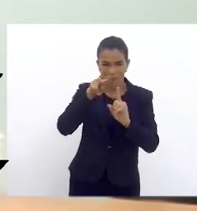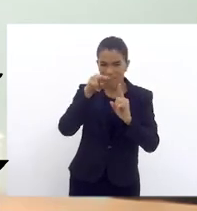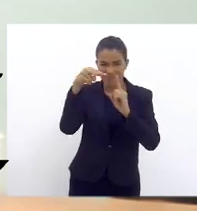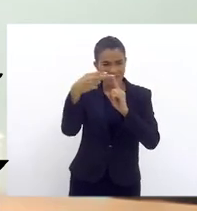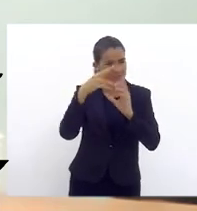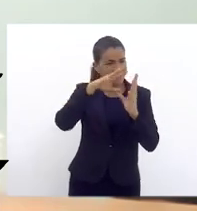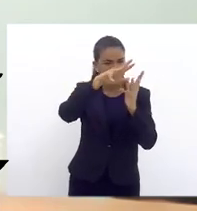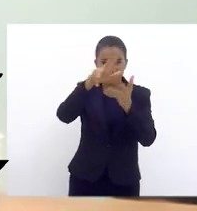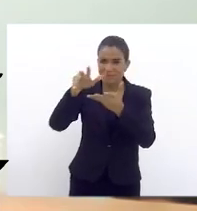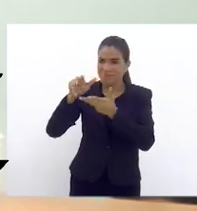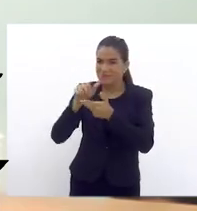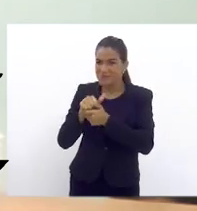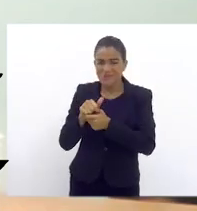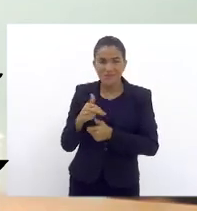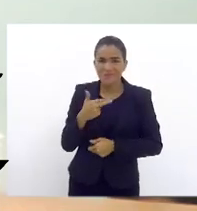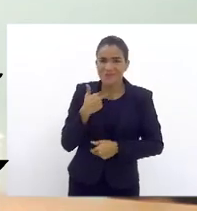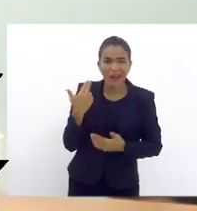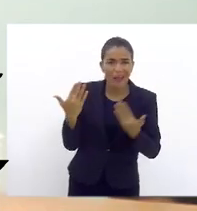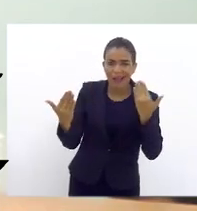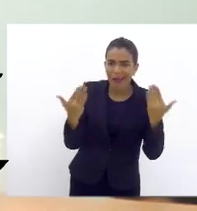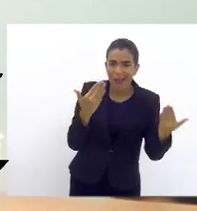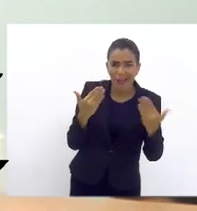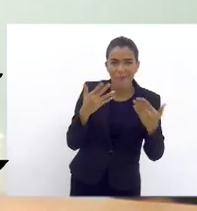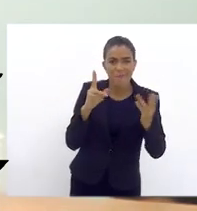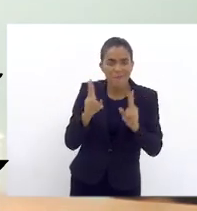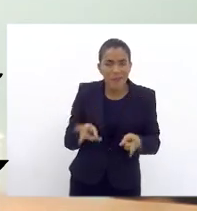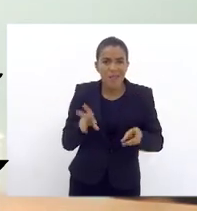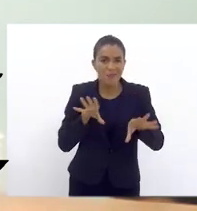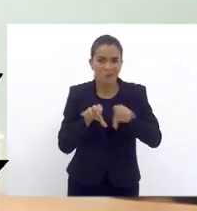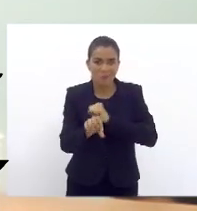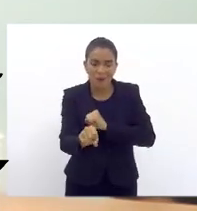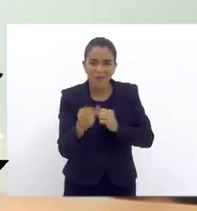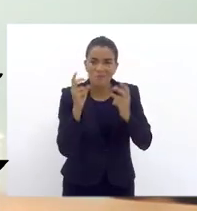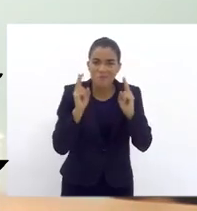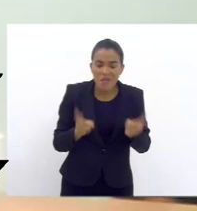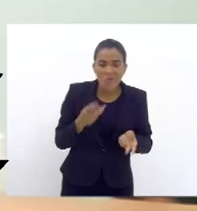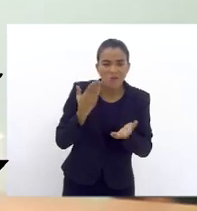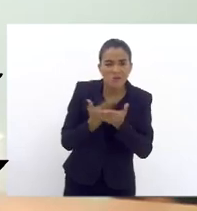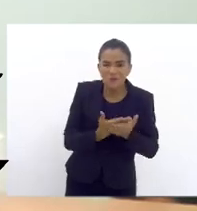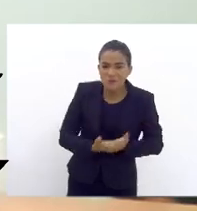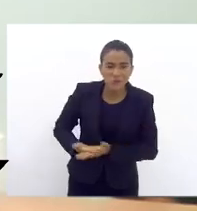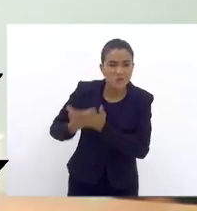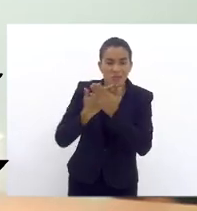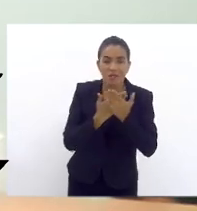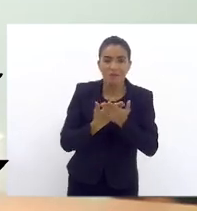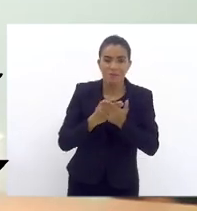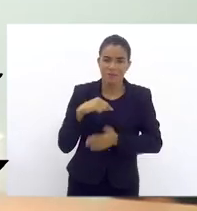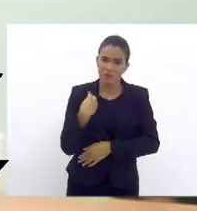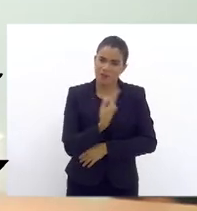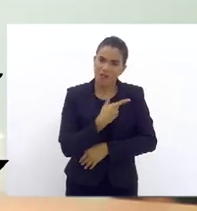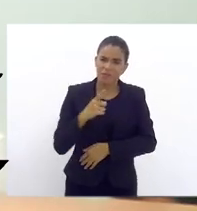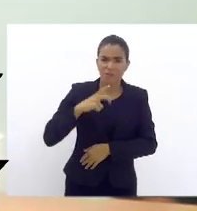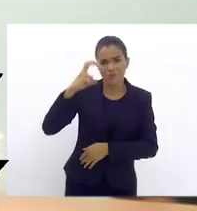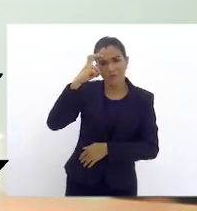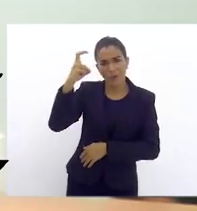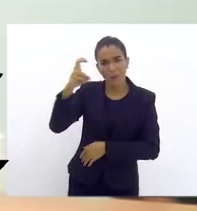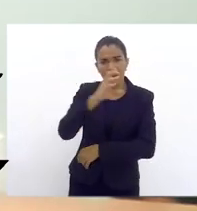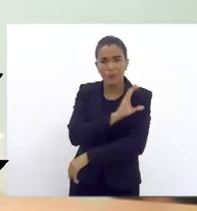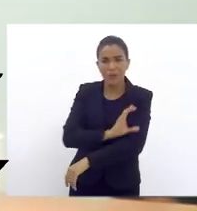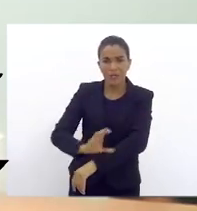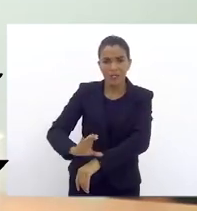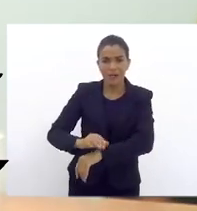de tudo ainda que graduados ainda que estudados e etc a gente tem a nossa cultura familiar